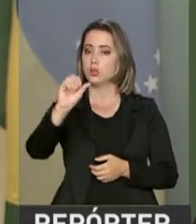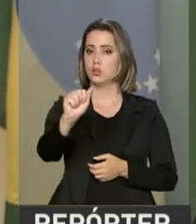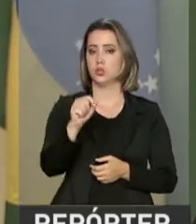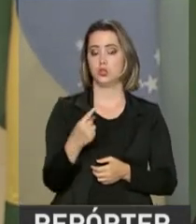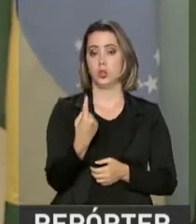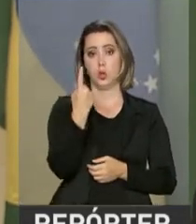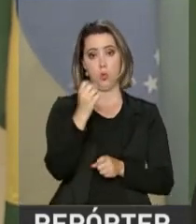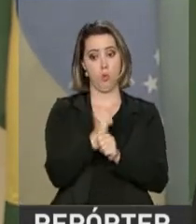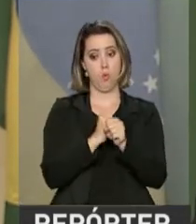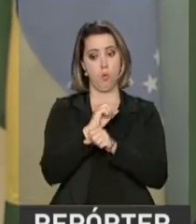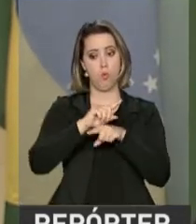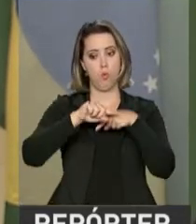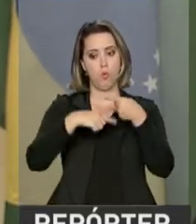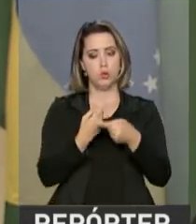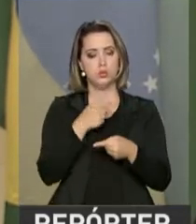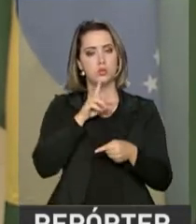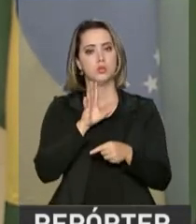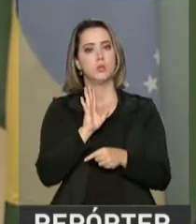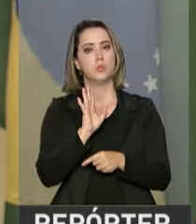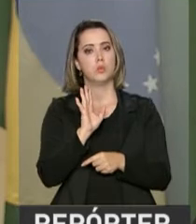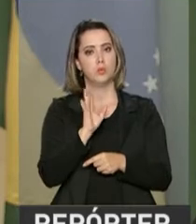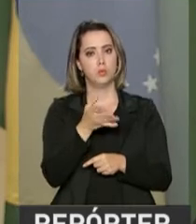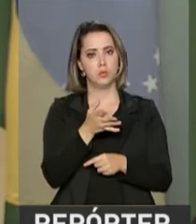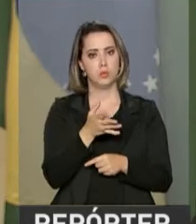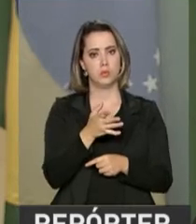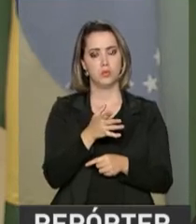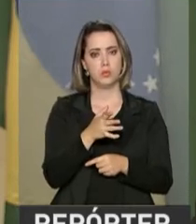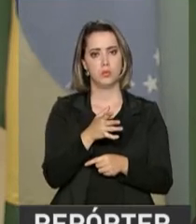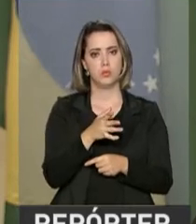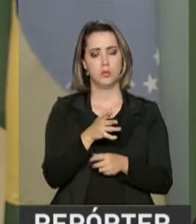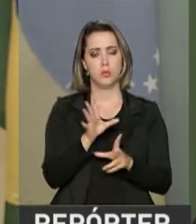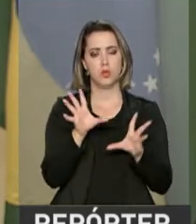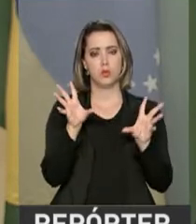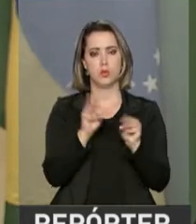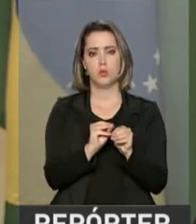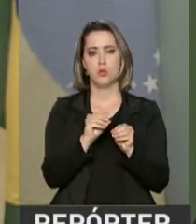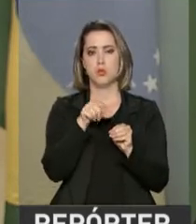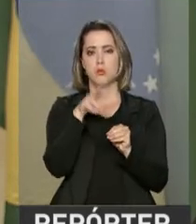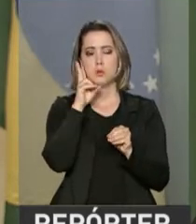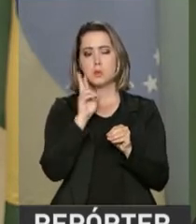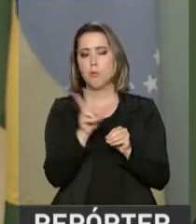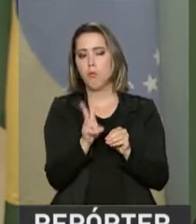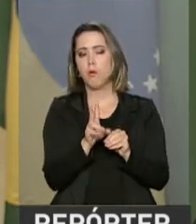tem para avaliar interferências e avaliar a disponibilidade da faixa,